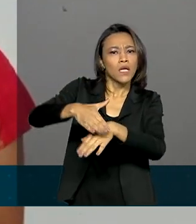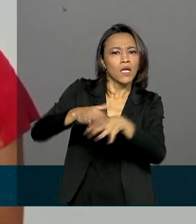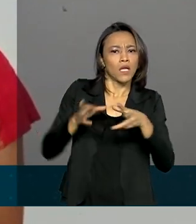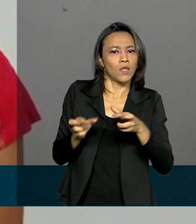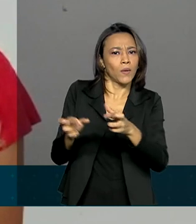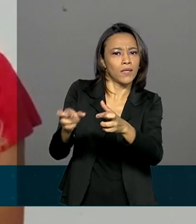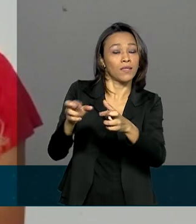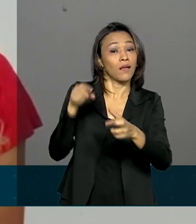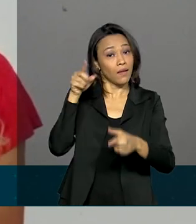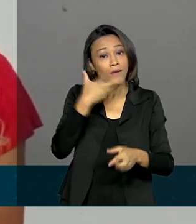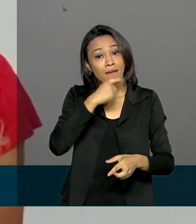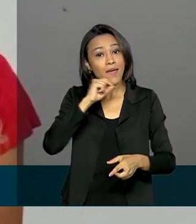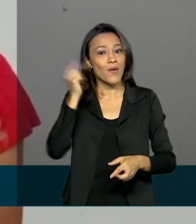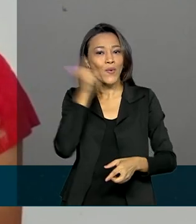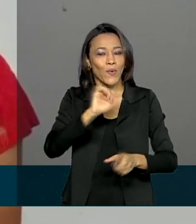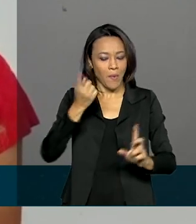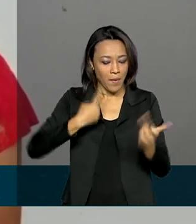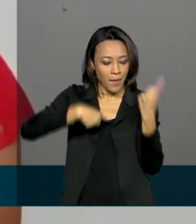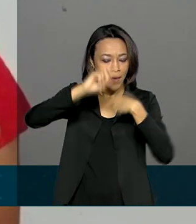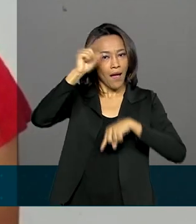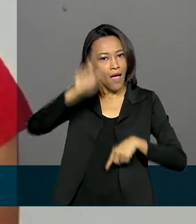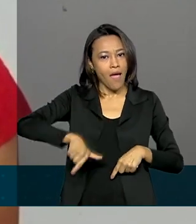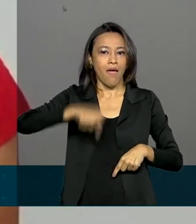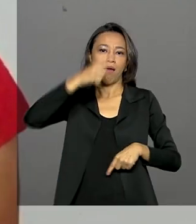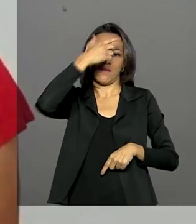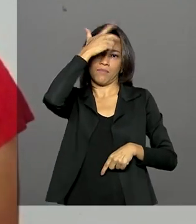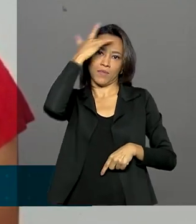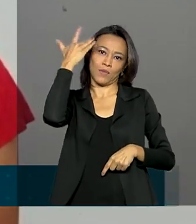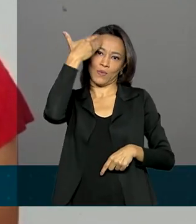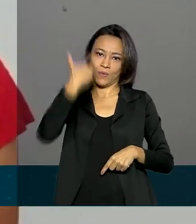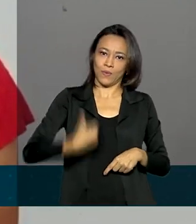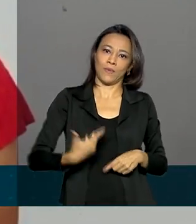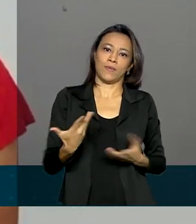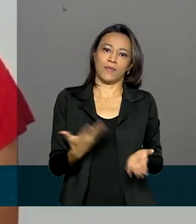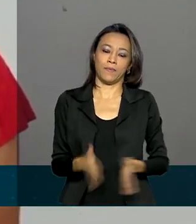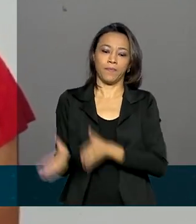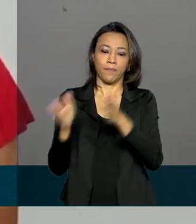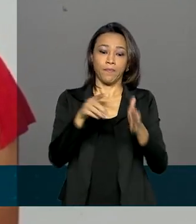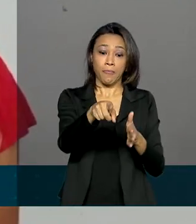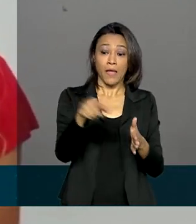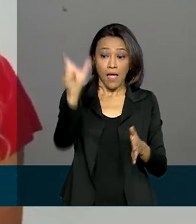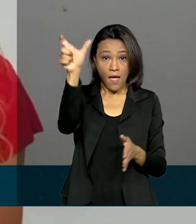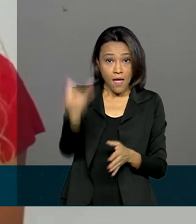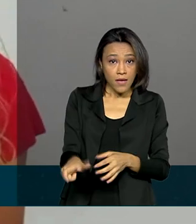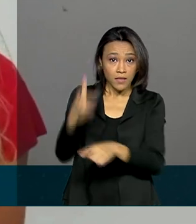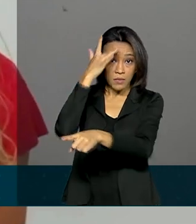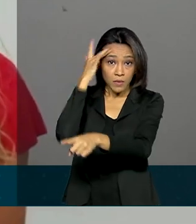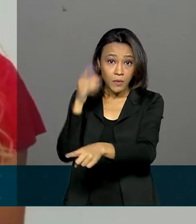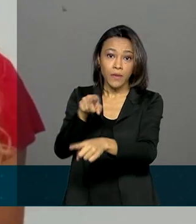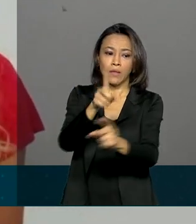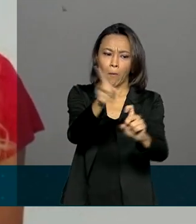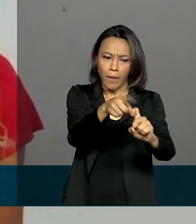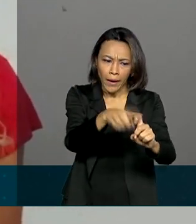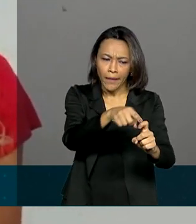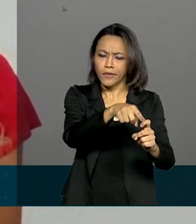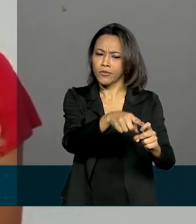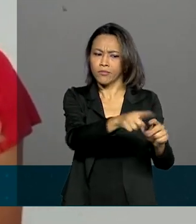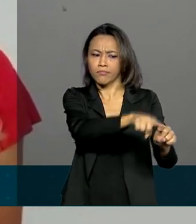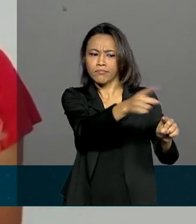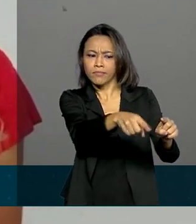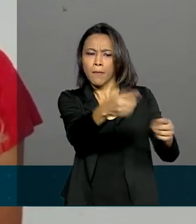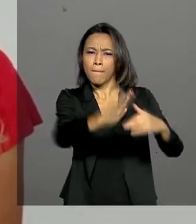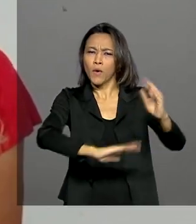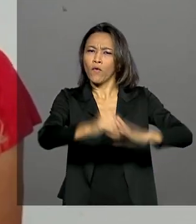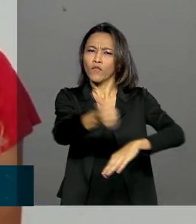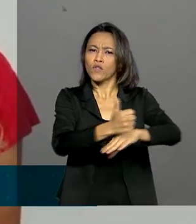mais ganha é o paciente. Esses pacientes, eles passam pelos médicos, por toda aquela equipe multiprofissional